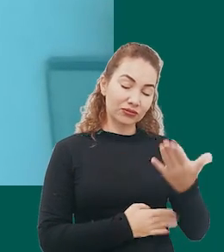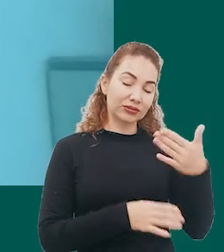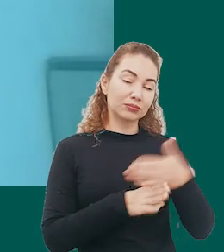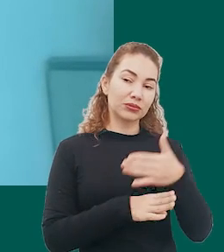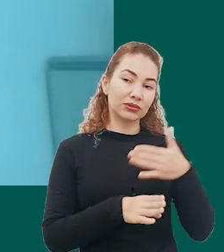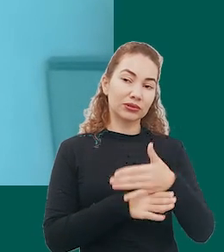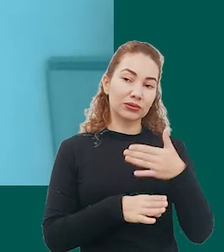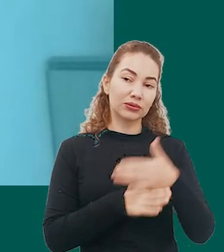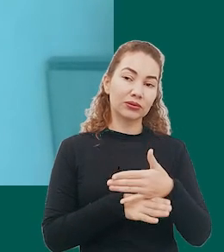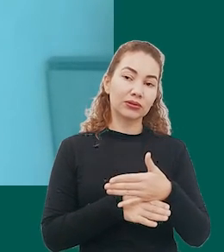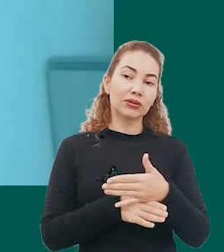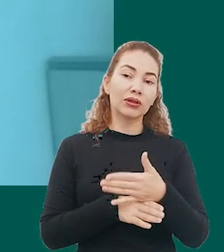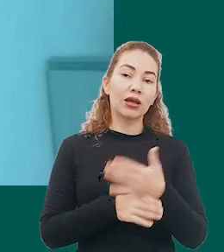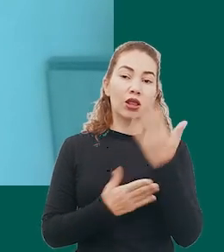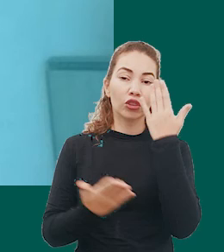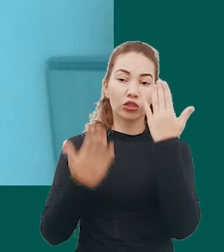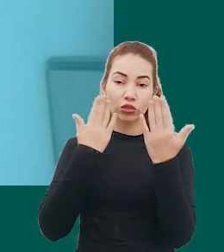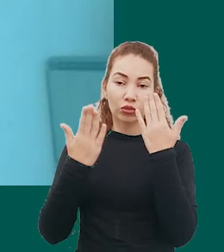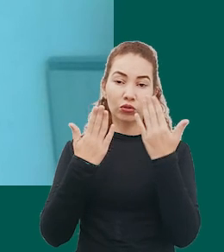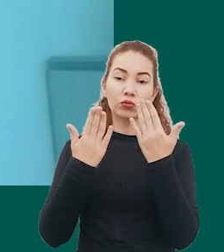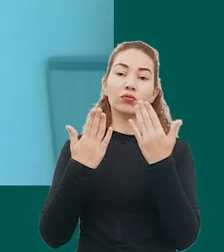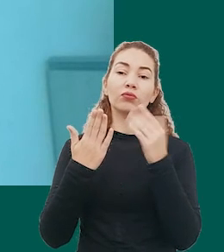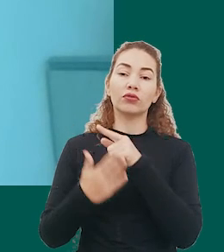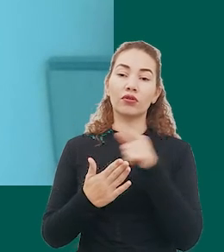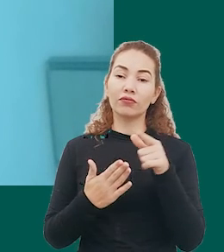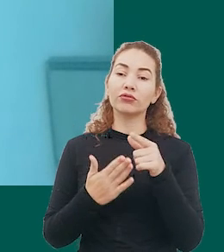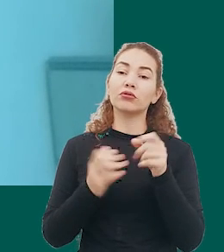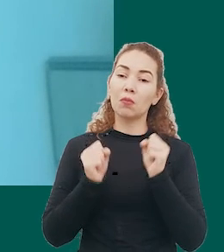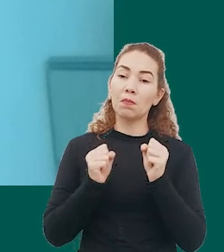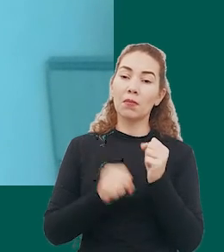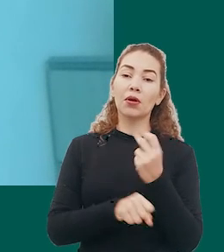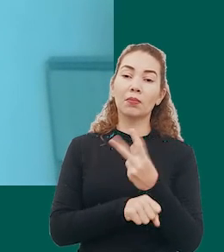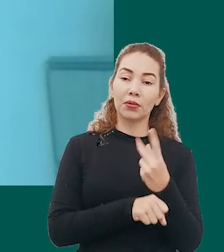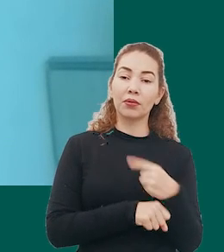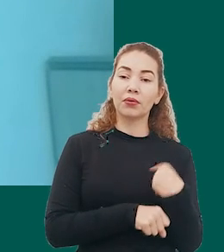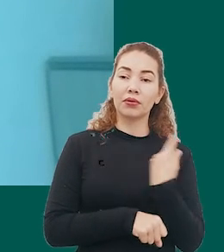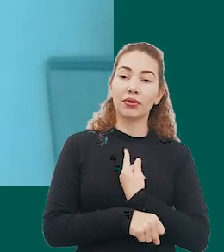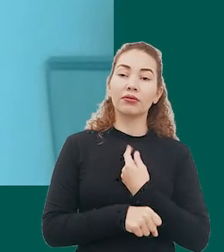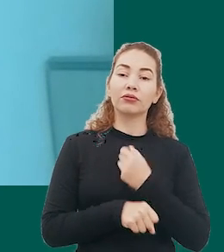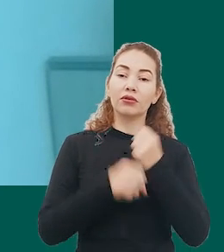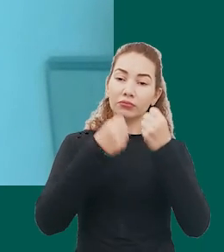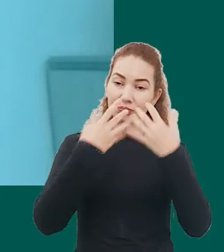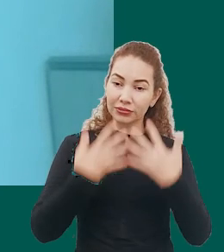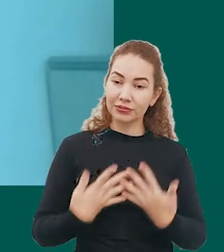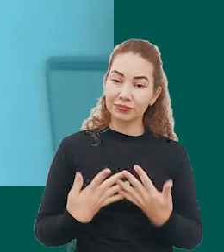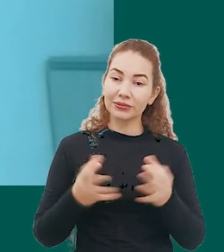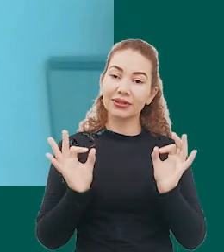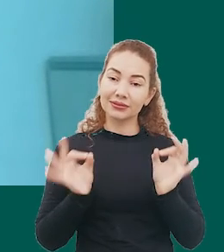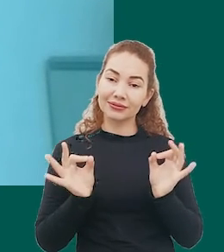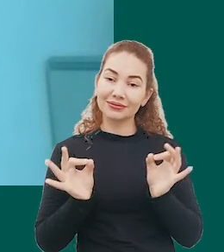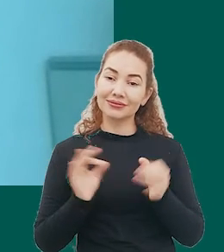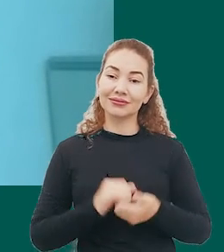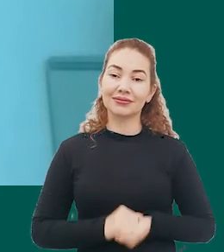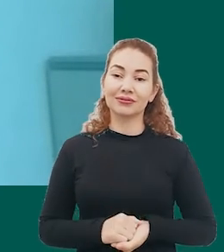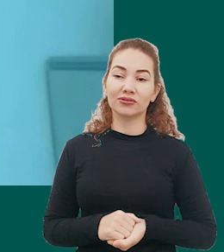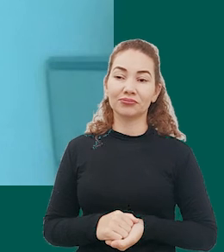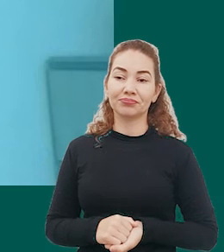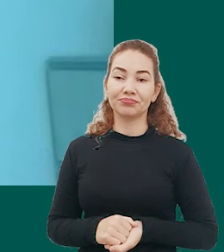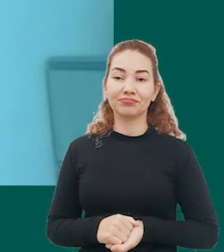presença e dúvidas, estamos à disposição de vocês, certo?